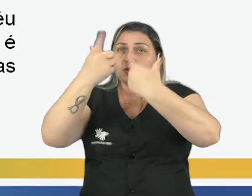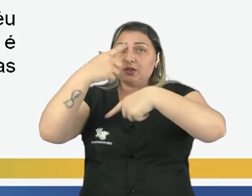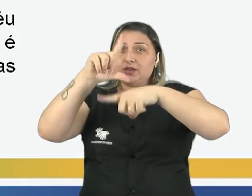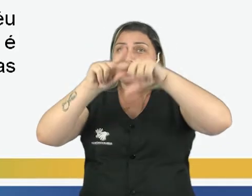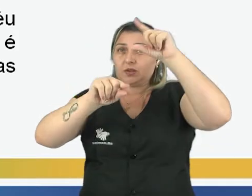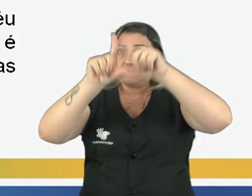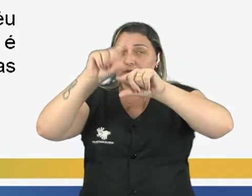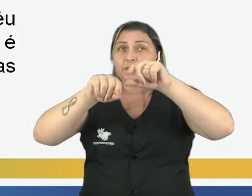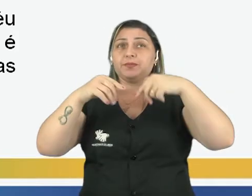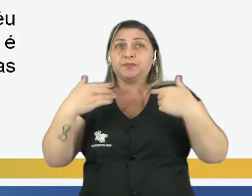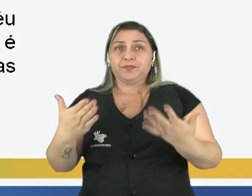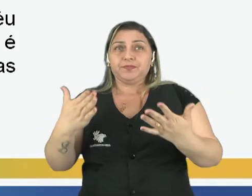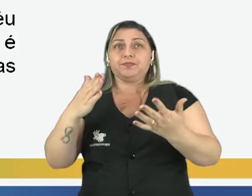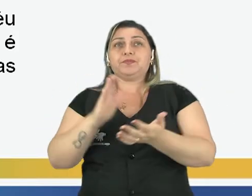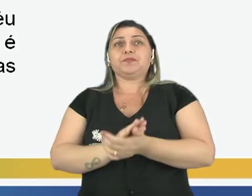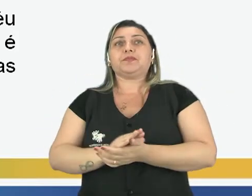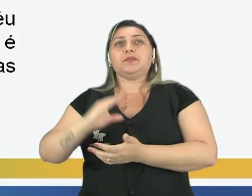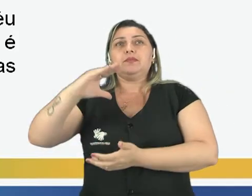constelação.